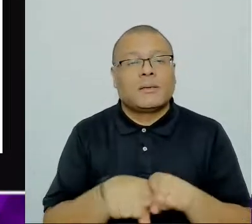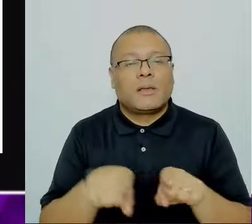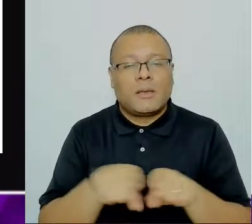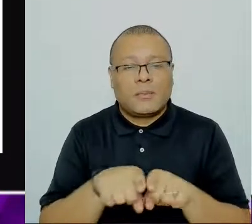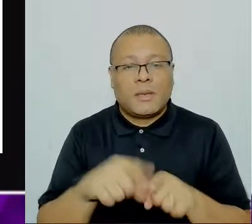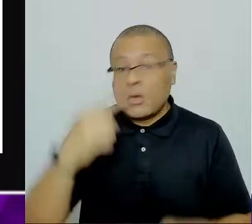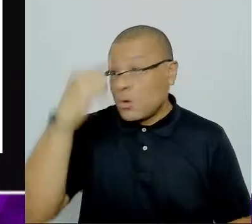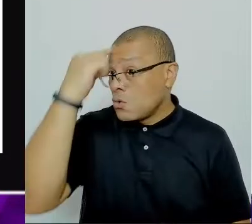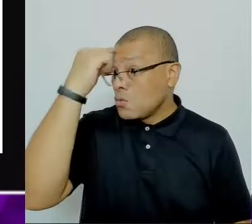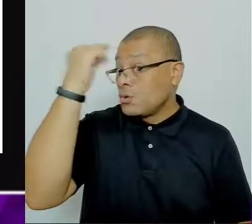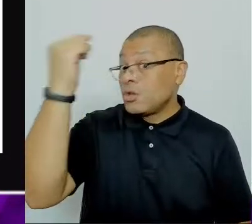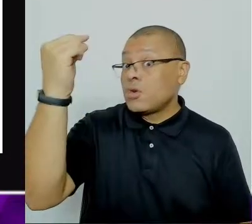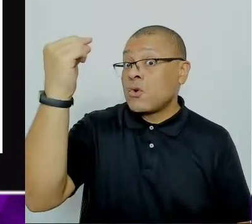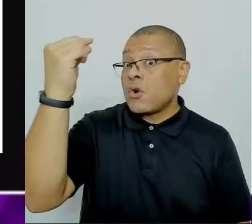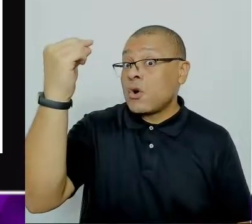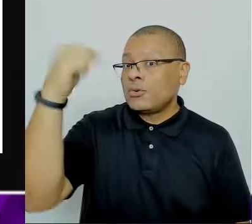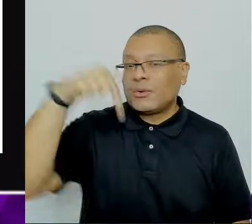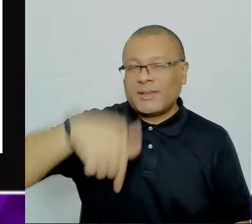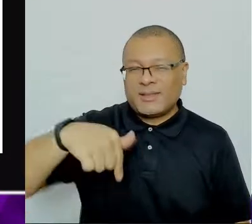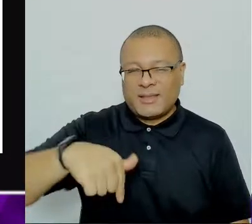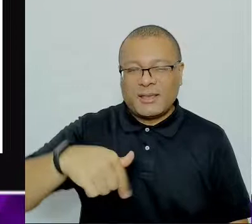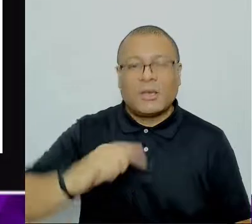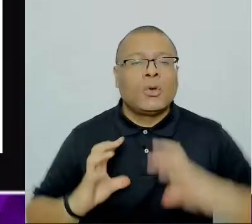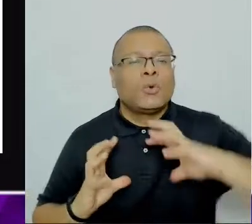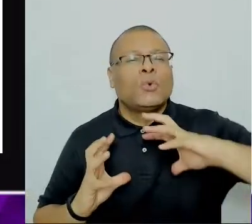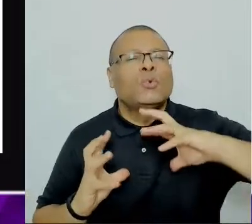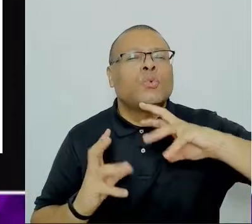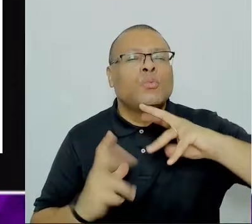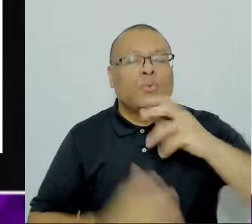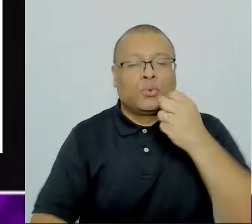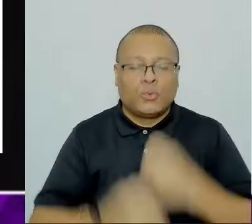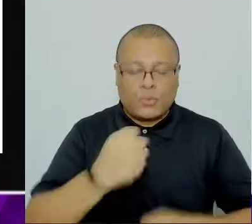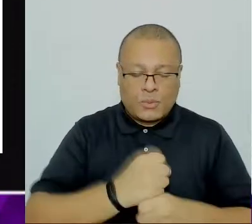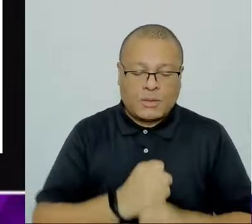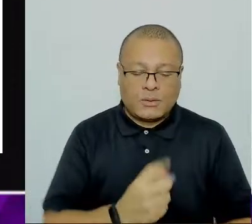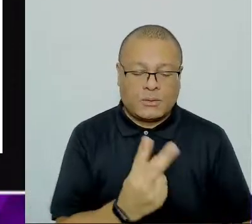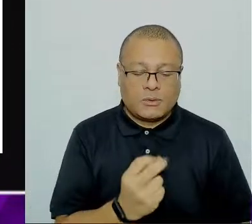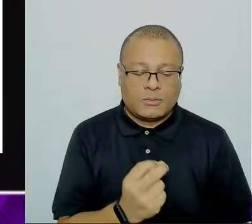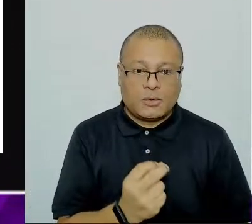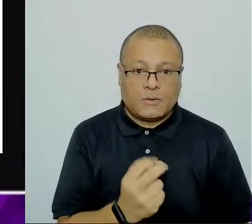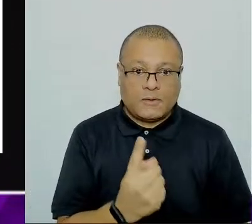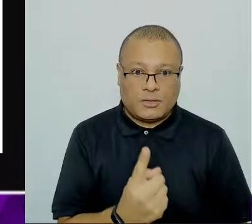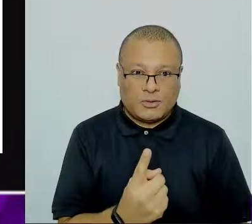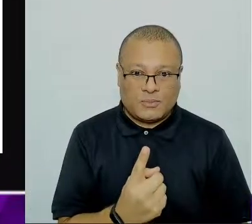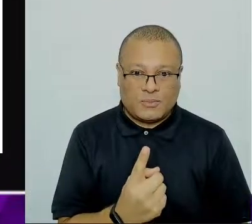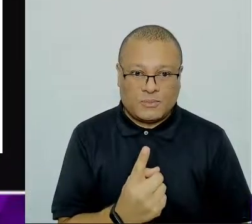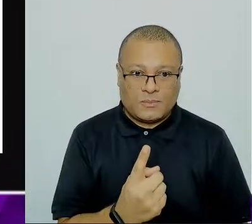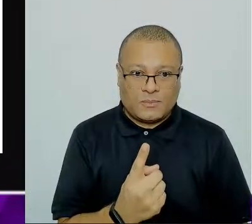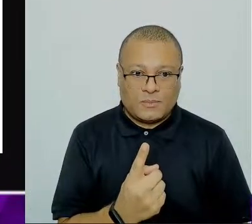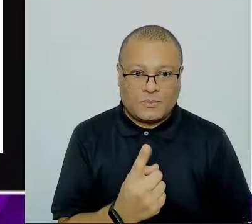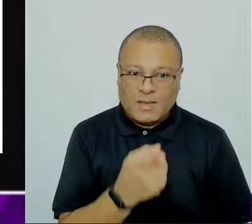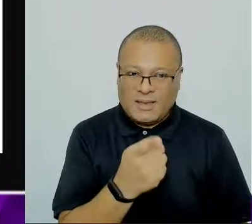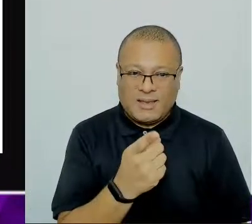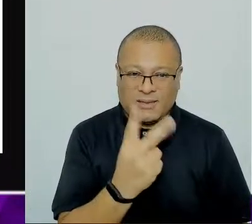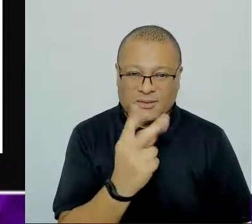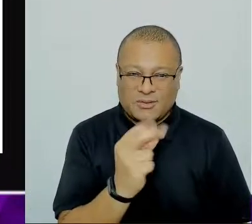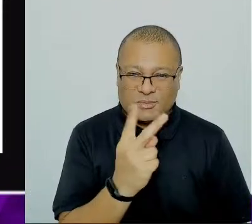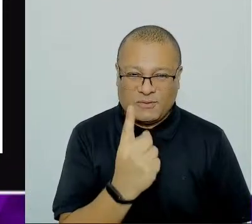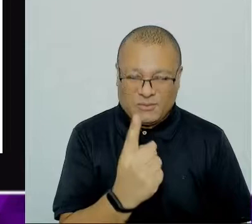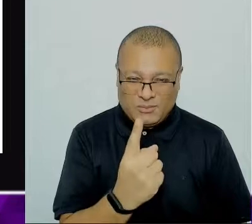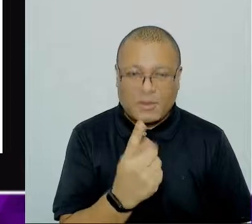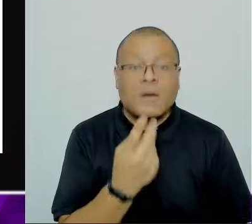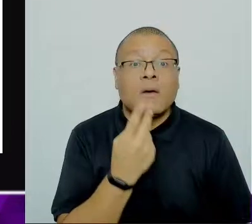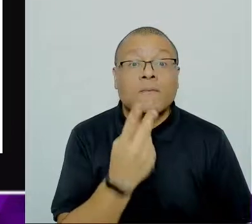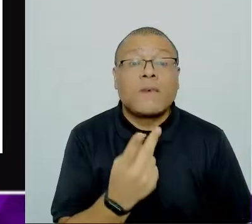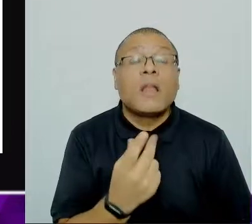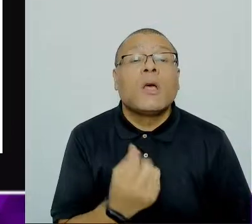que existem aí no mundo, né, em 2021, né, a fonte aqui de 2021, mostra aí só de